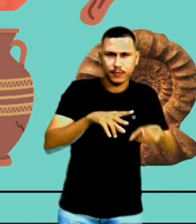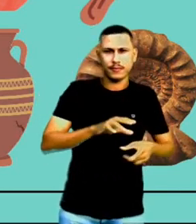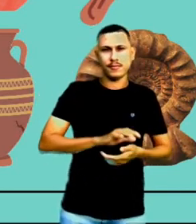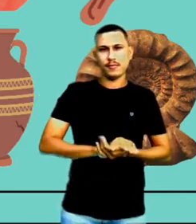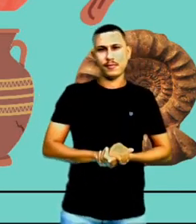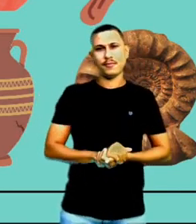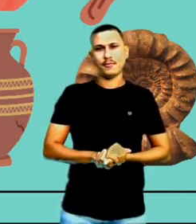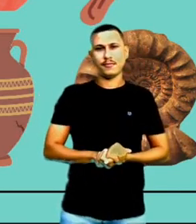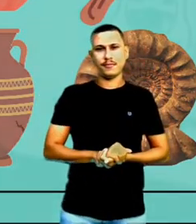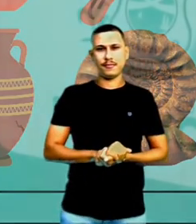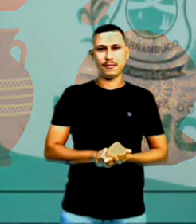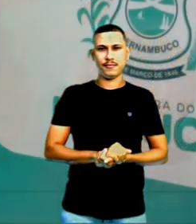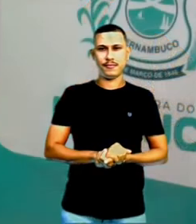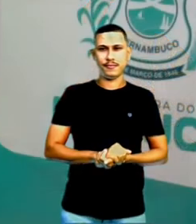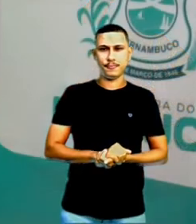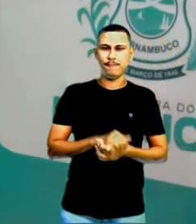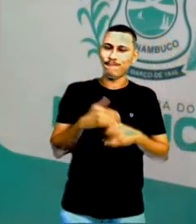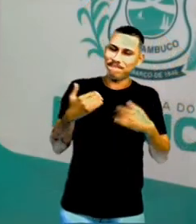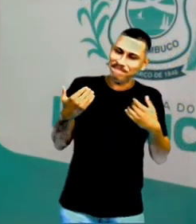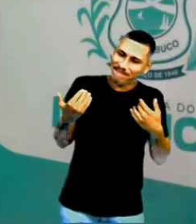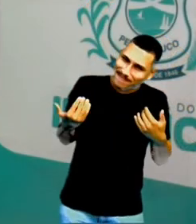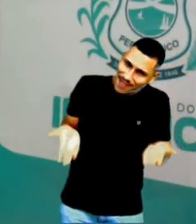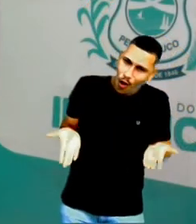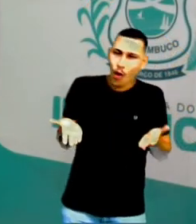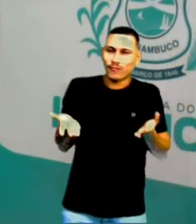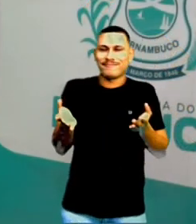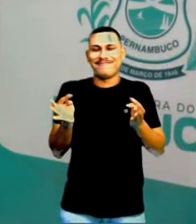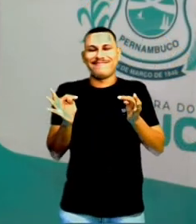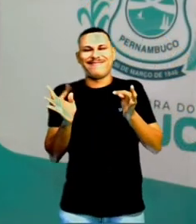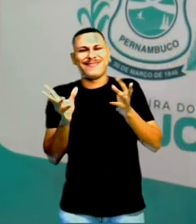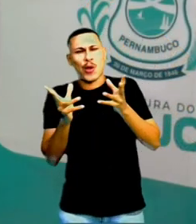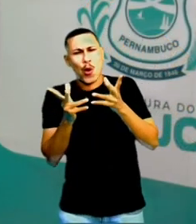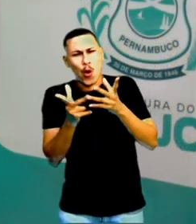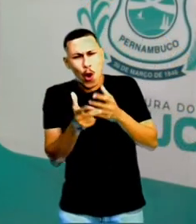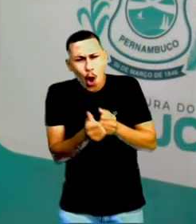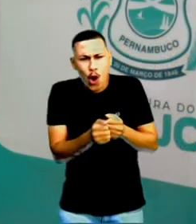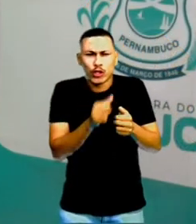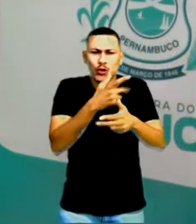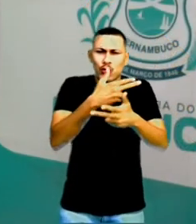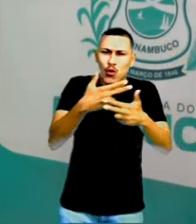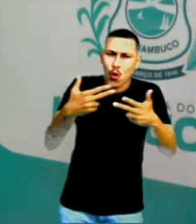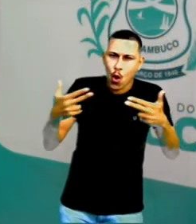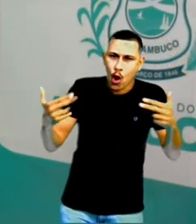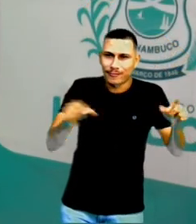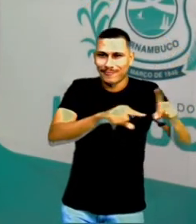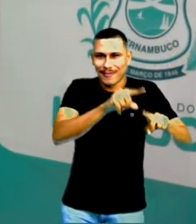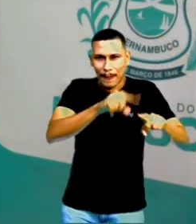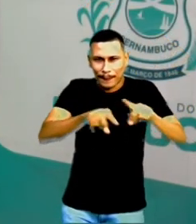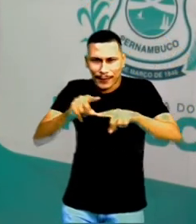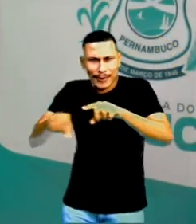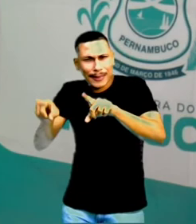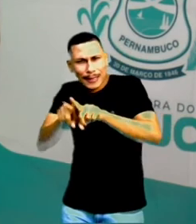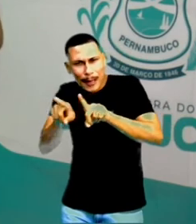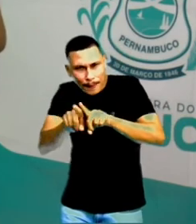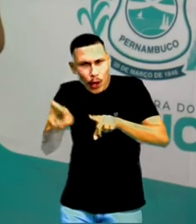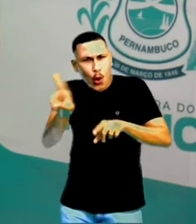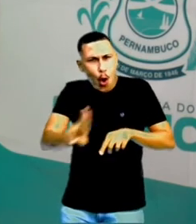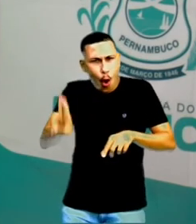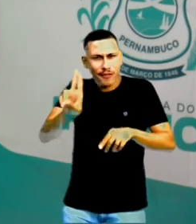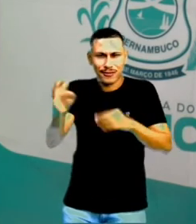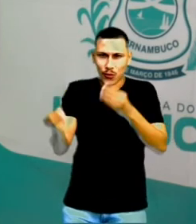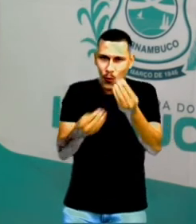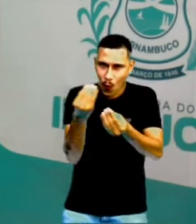ferramentas. Então, tudo o que é material também serve como